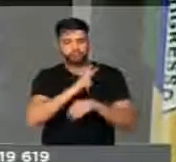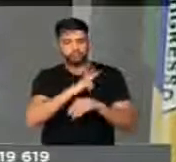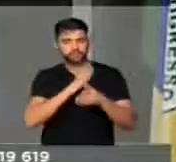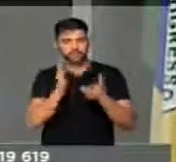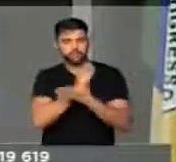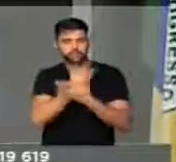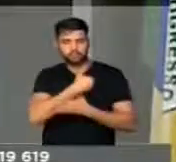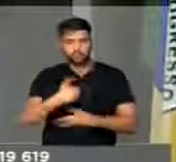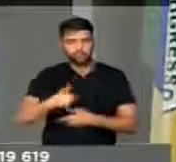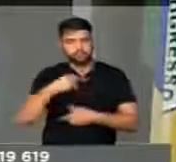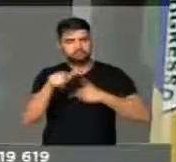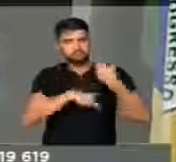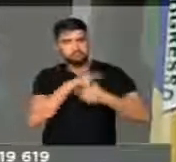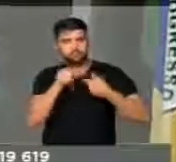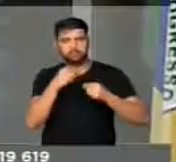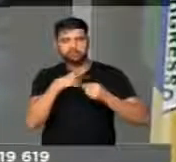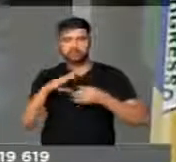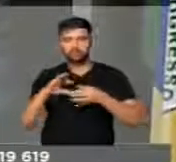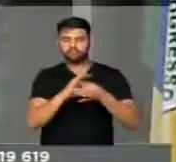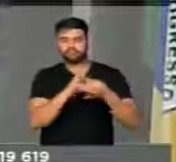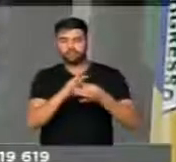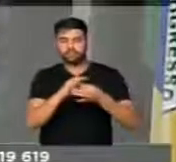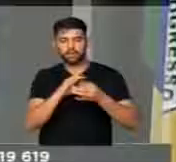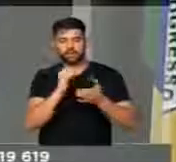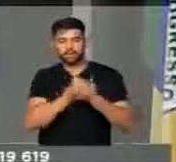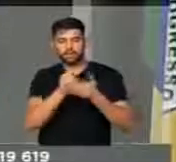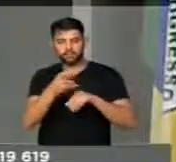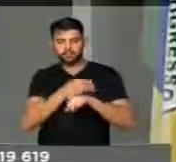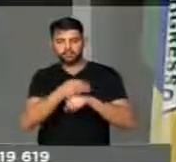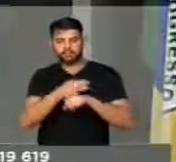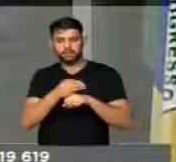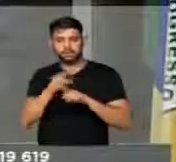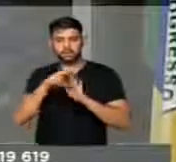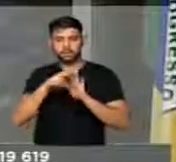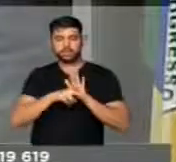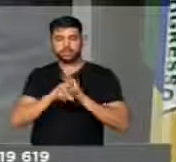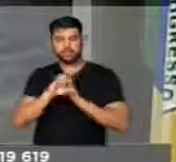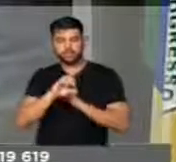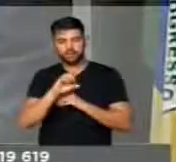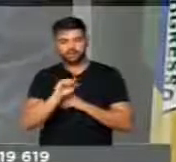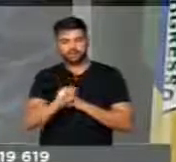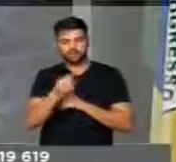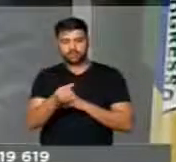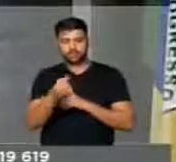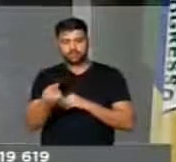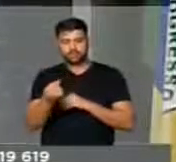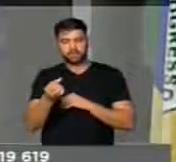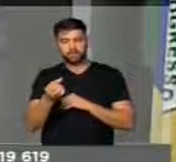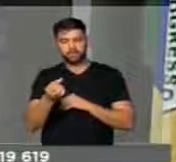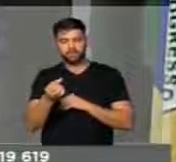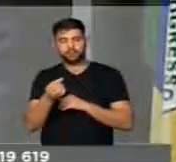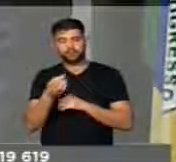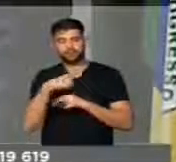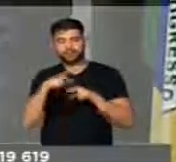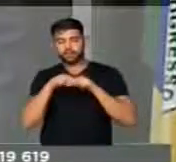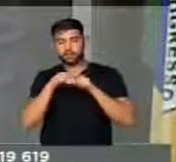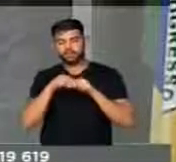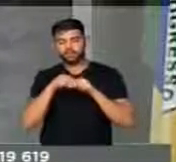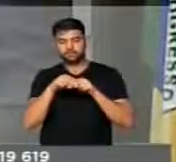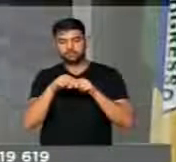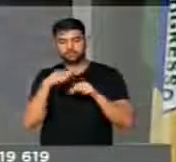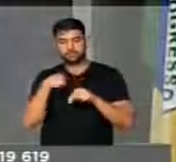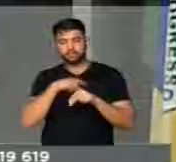portanto, não podem estar amarradas na sua licitação aos preceitos da 8666. E, nesse caso,